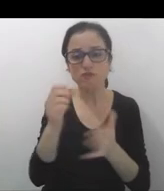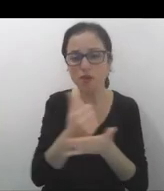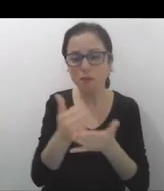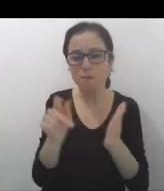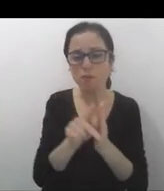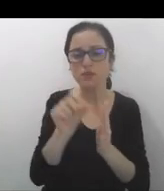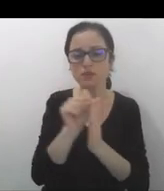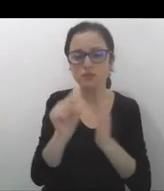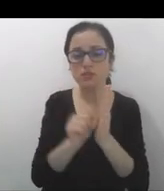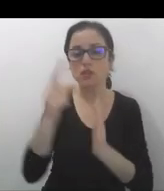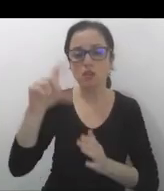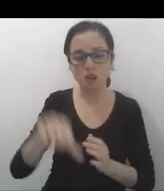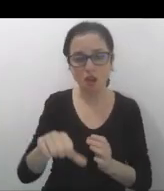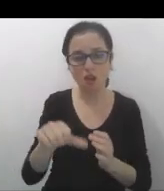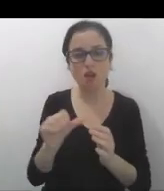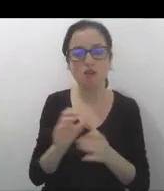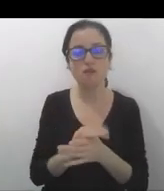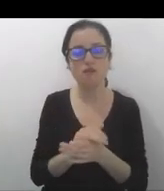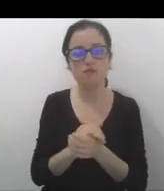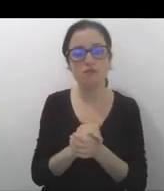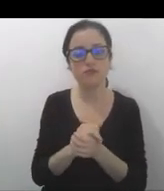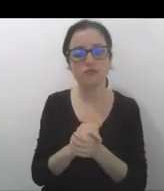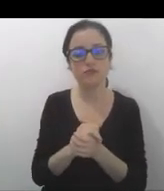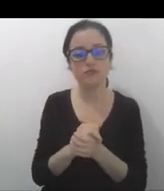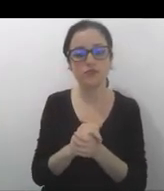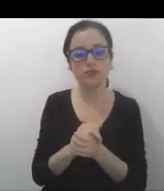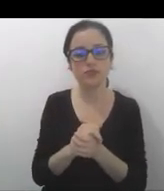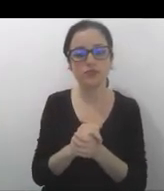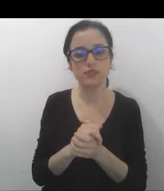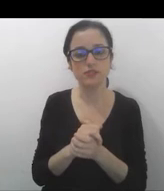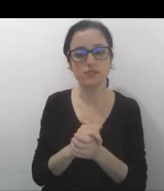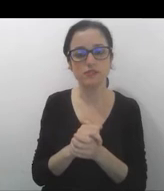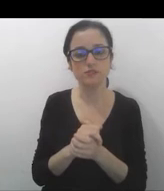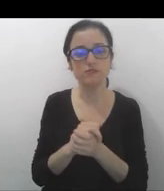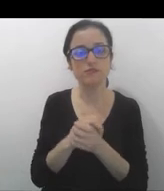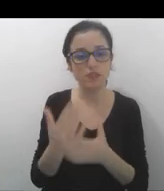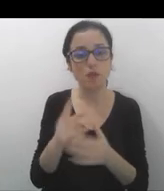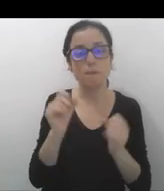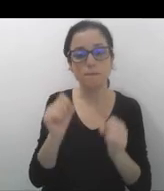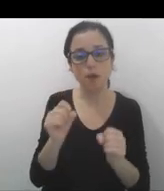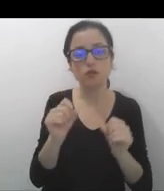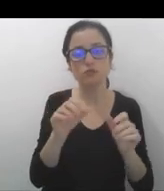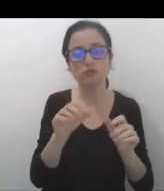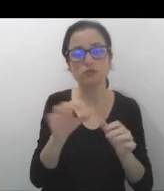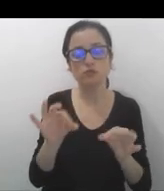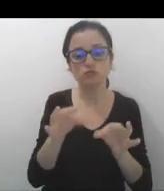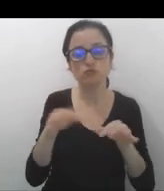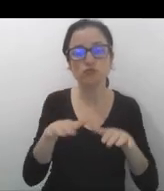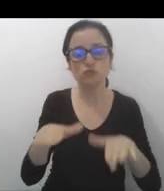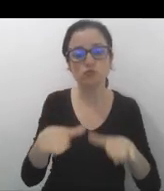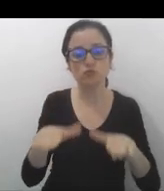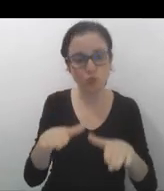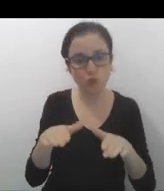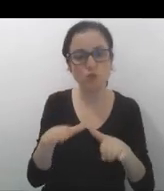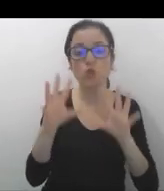pegar um vidro de farmácia do século XIX, você pode pegar uma